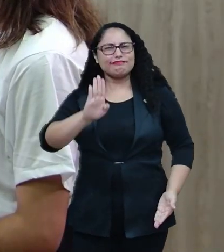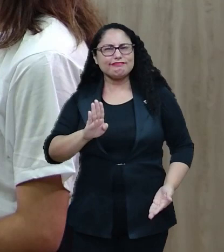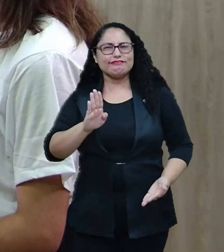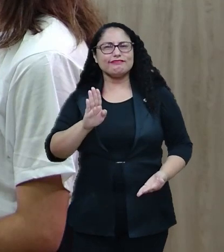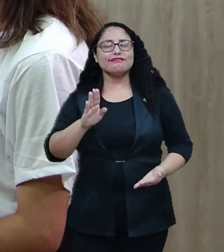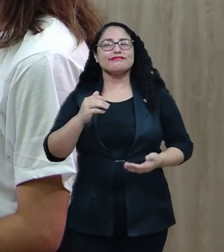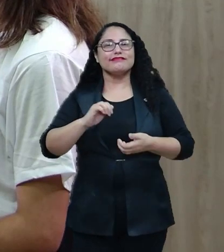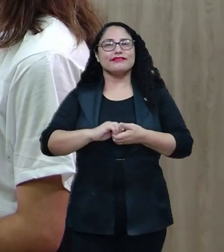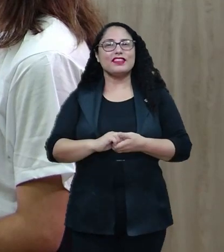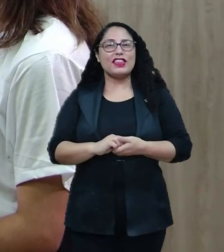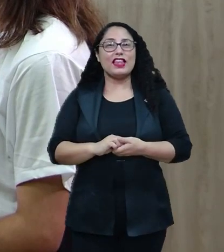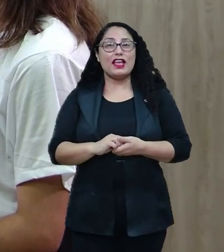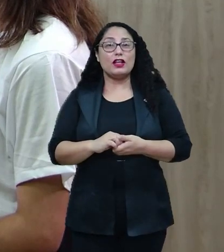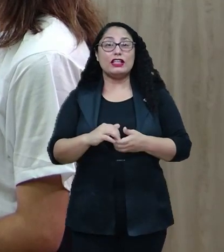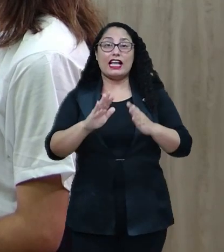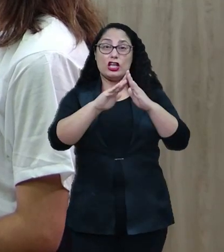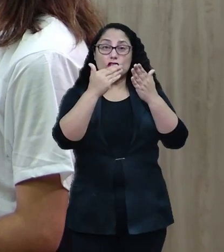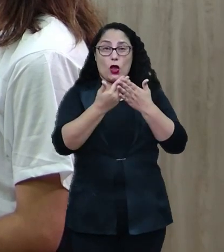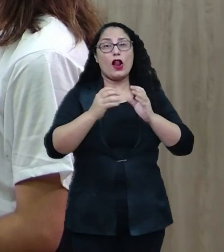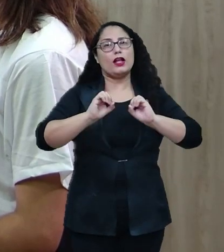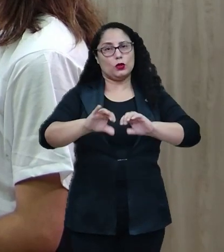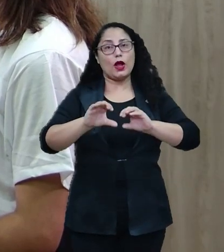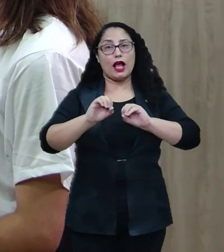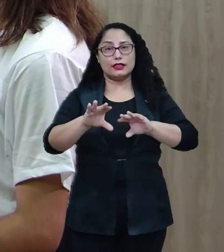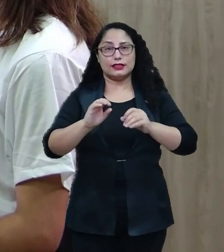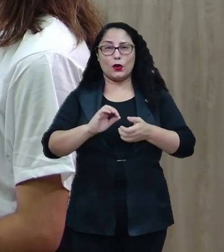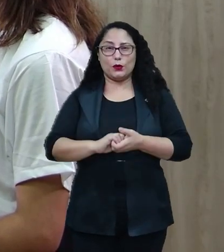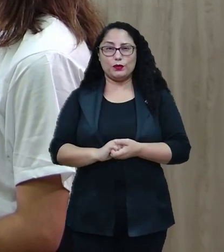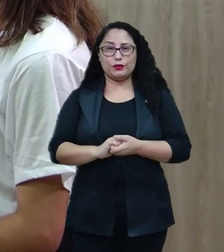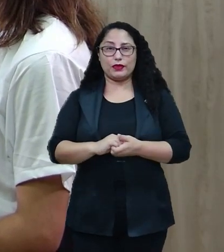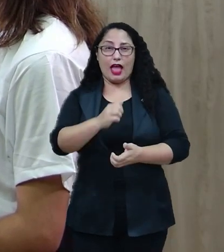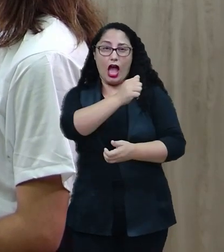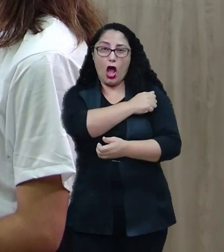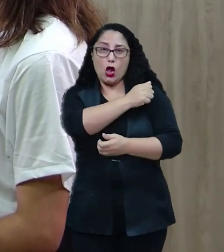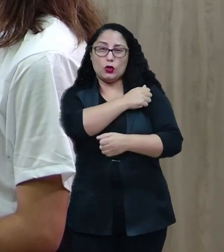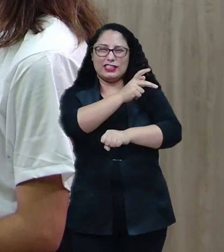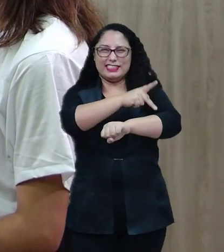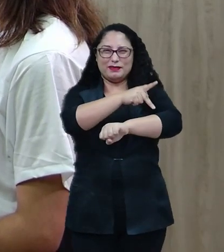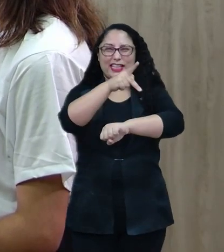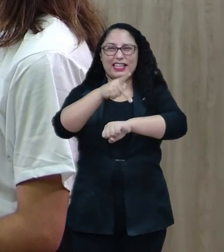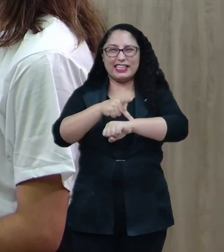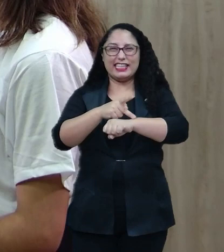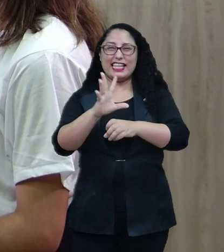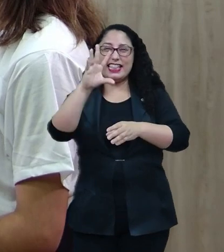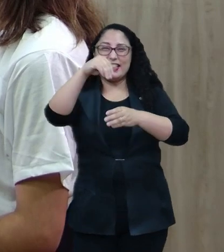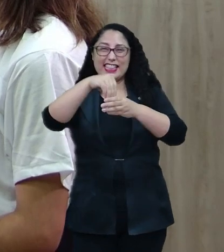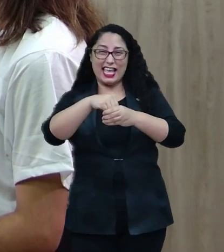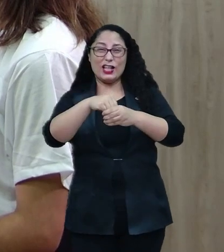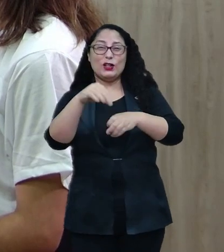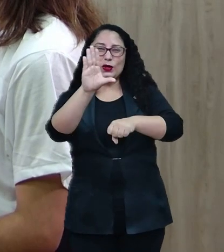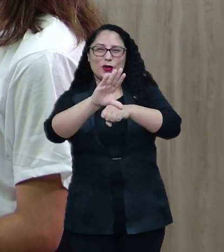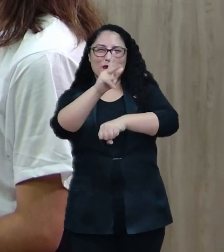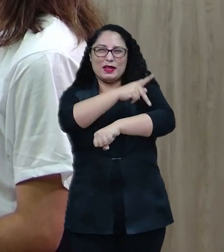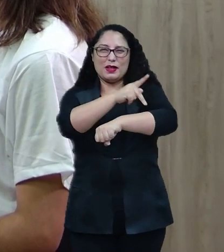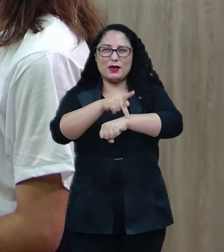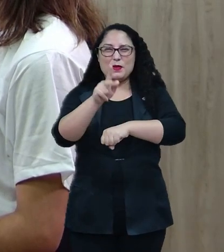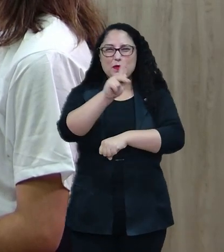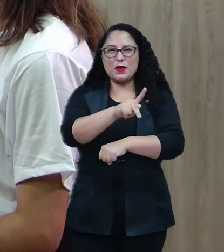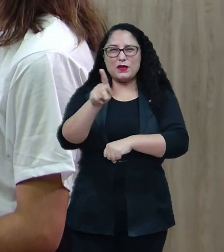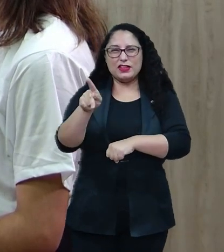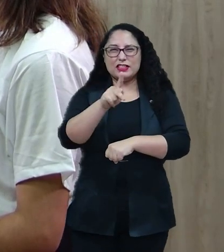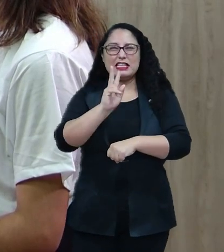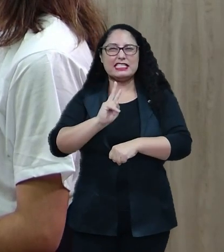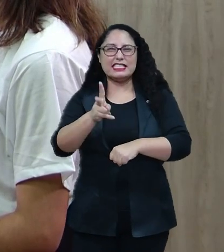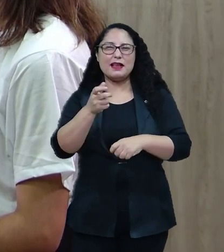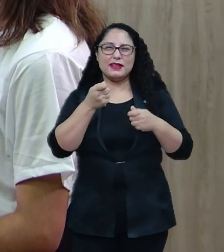e eu sou da Escola de Educação, né? Era estudante de pedagogia e dentro do curso de pedagogia, os professores eles